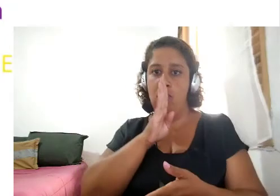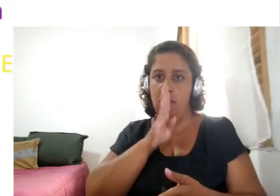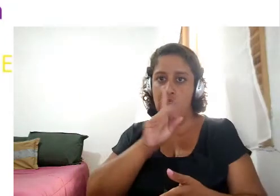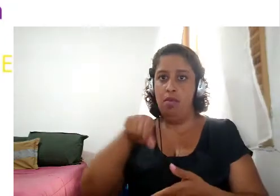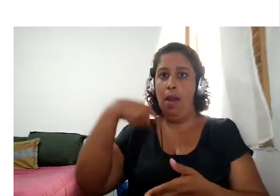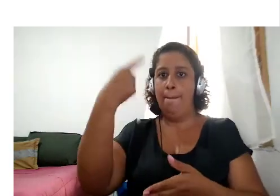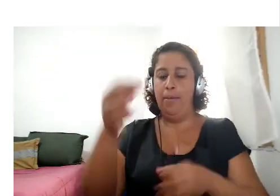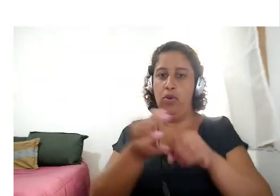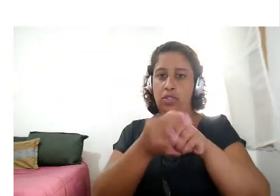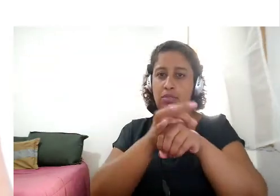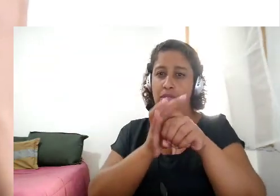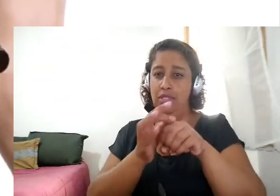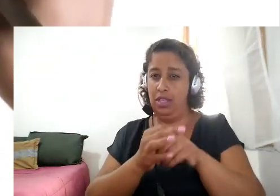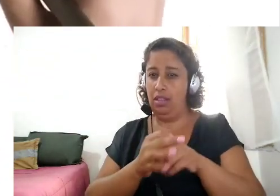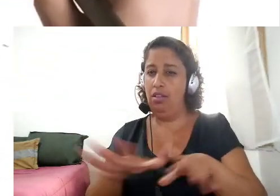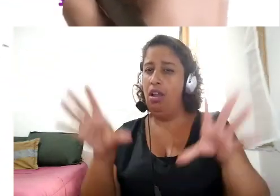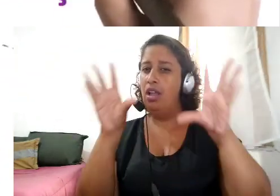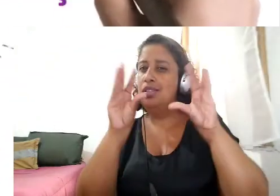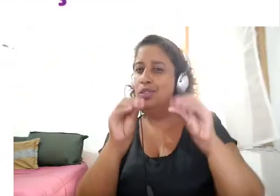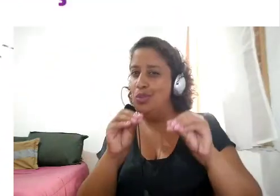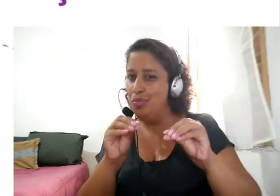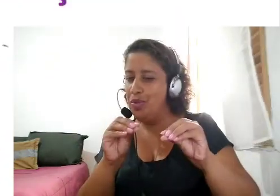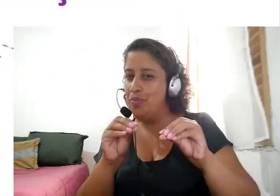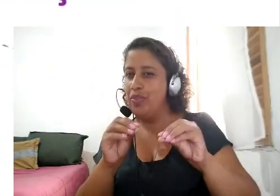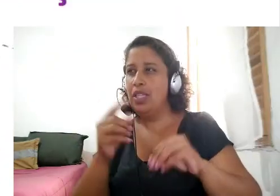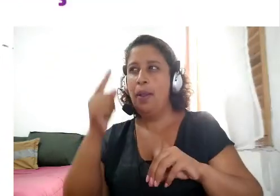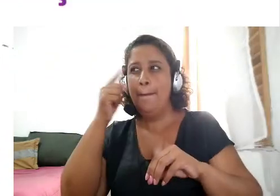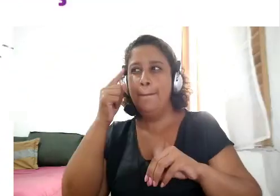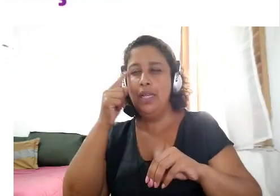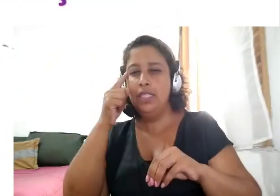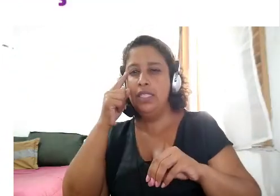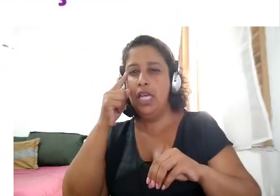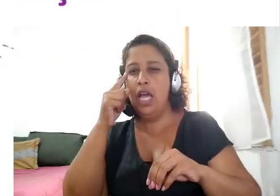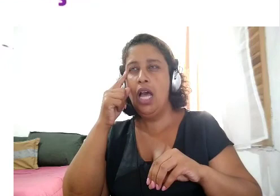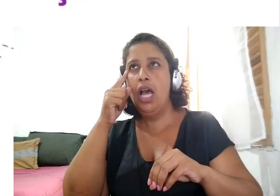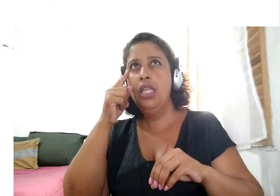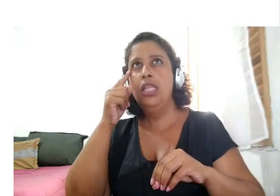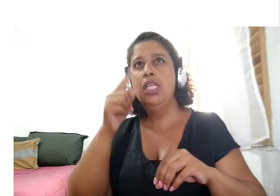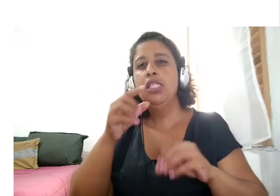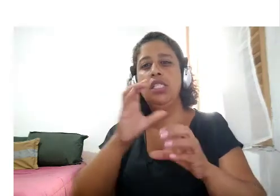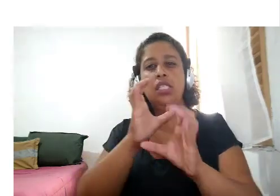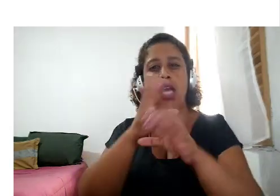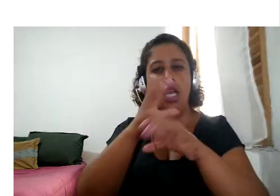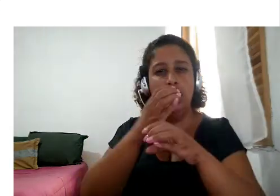na nossa cabeça. É isso o nosso trabalho, espero que vocês gostem e muito obrigada pela atenção.